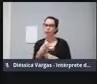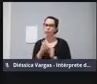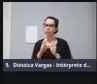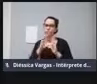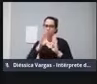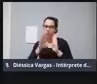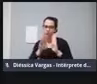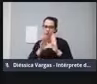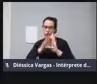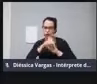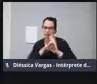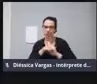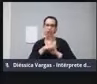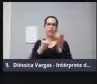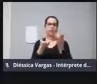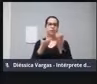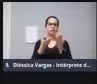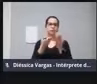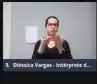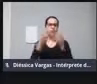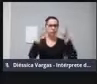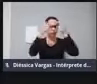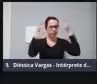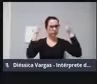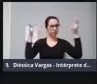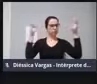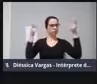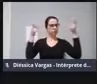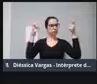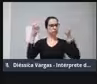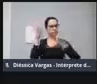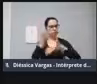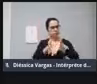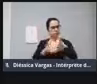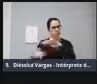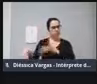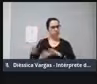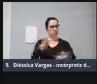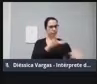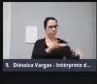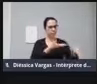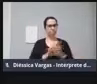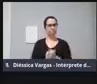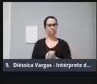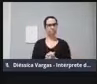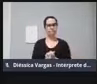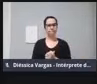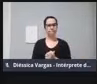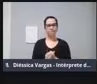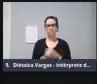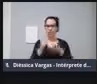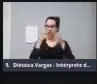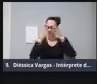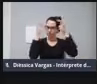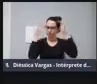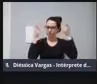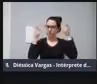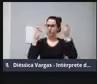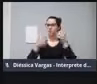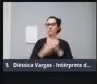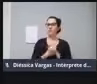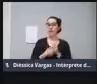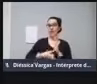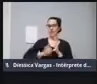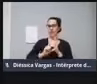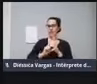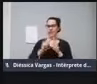e eles vão interagir com esse conhecimento inicial que esse aluno já tem e que já traz, né, antes mesmo de entrar na escola. E